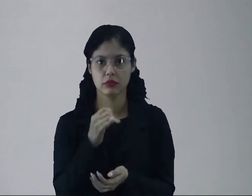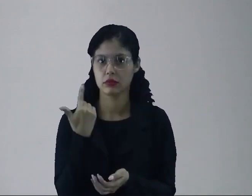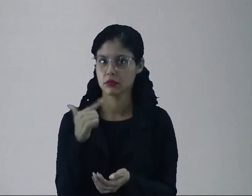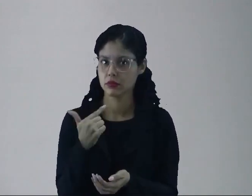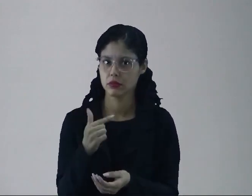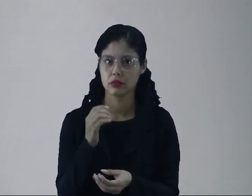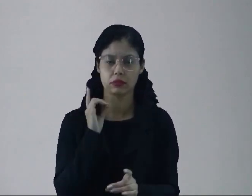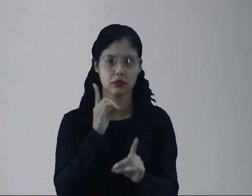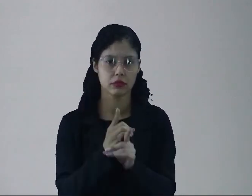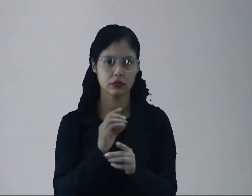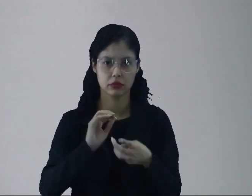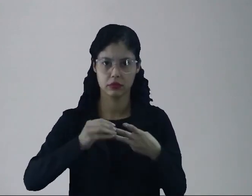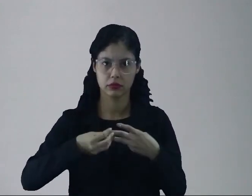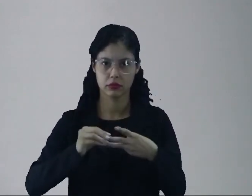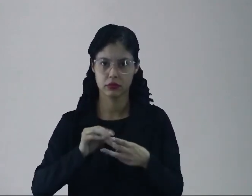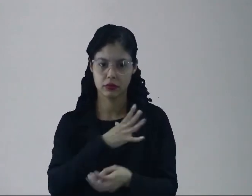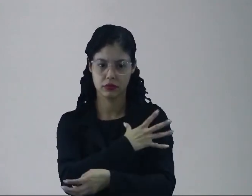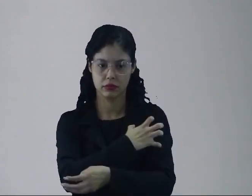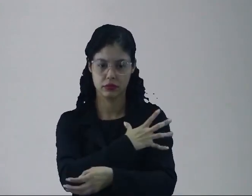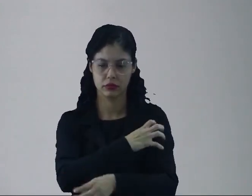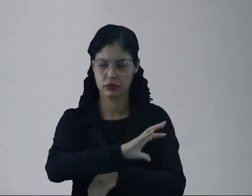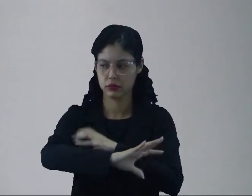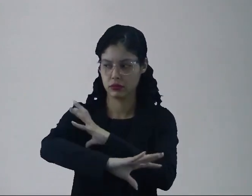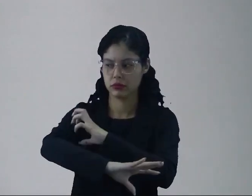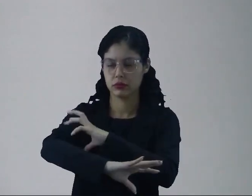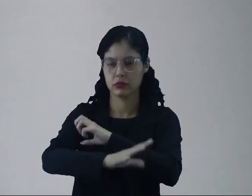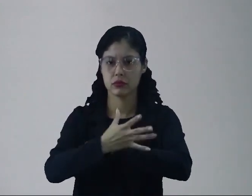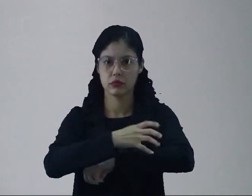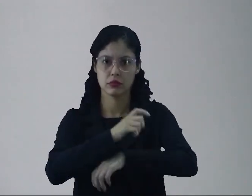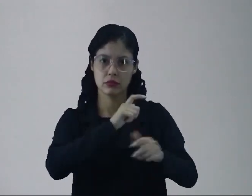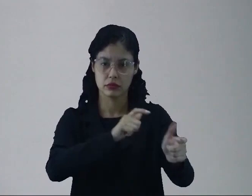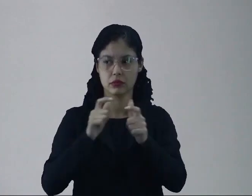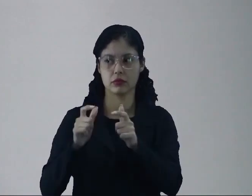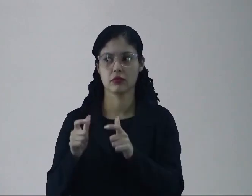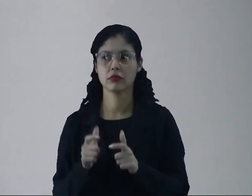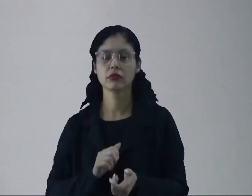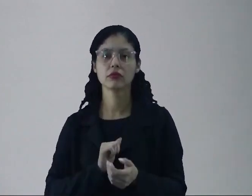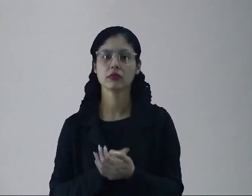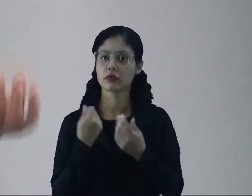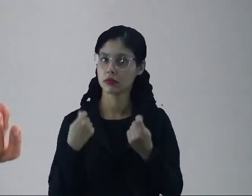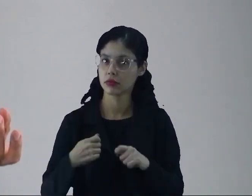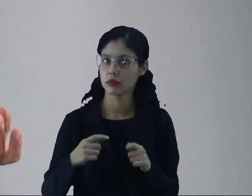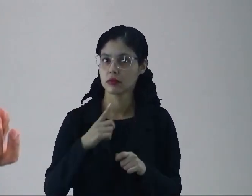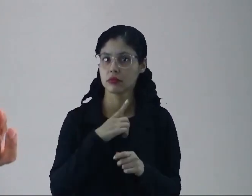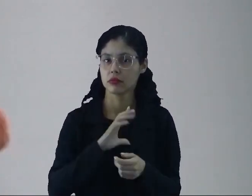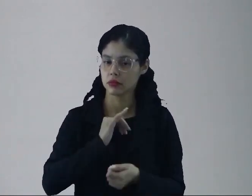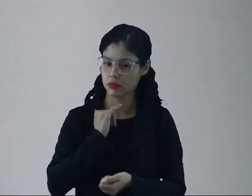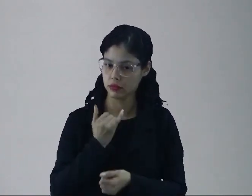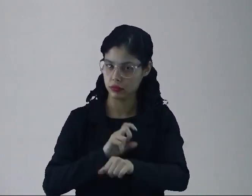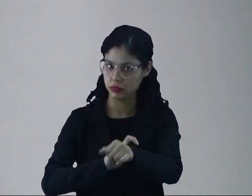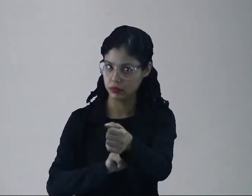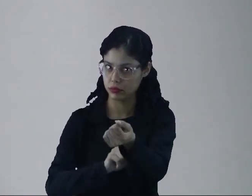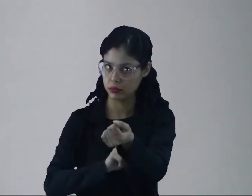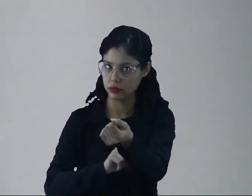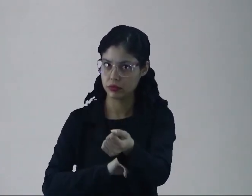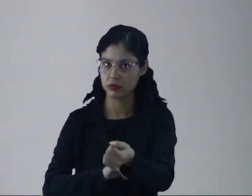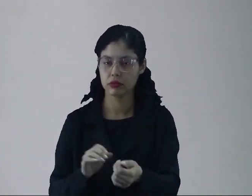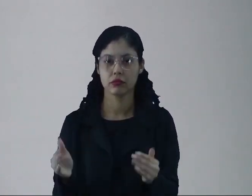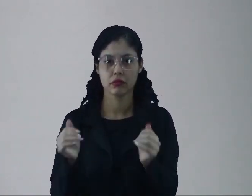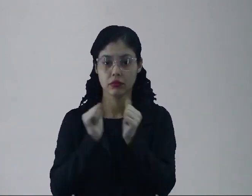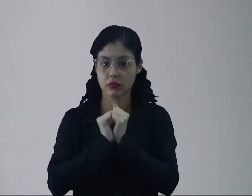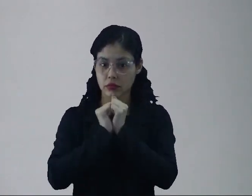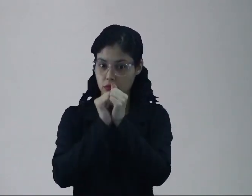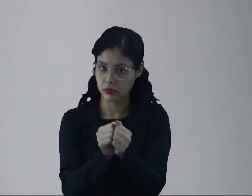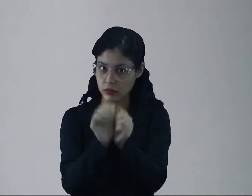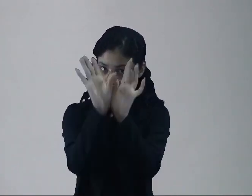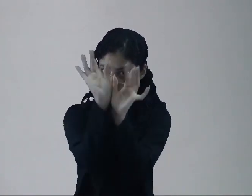vai encontrar células musculares em locais onde eu preciso de um tecido nervoso. Apesar de elas estarem bem